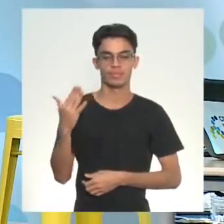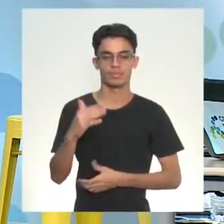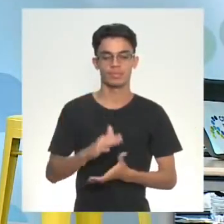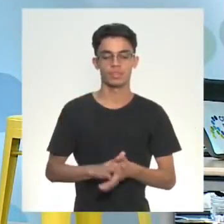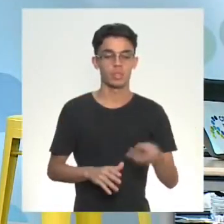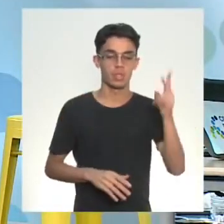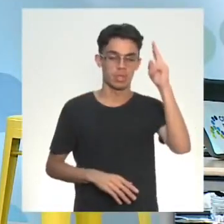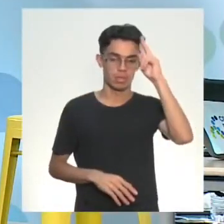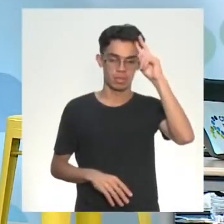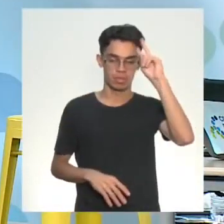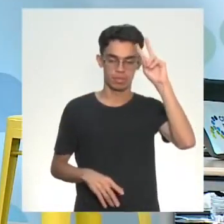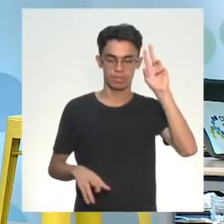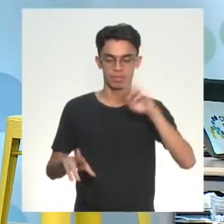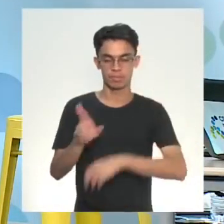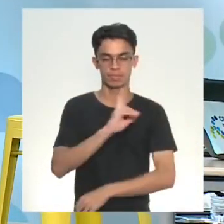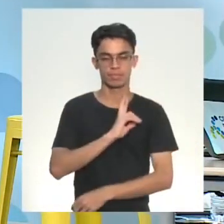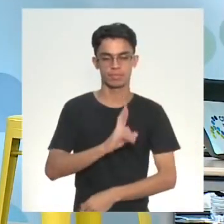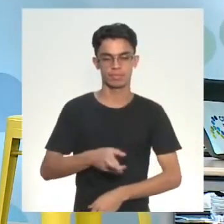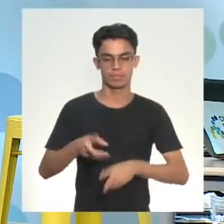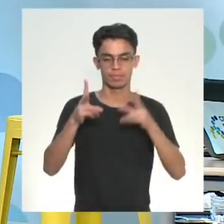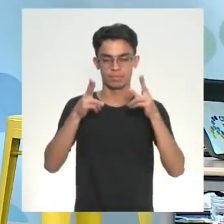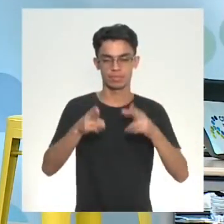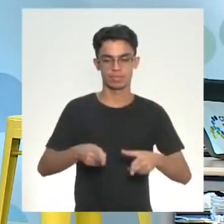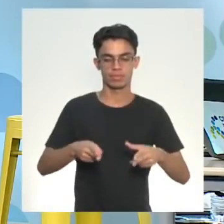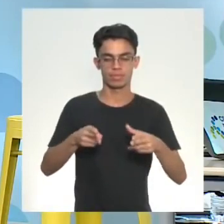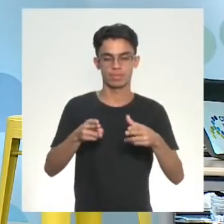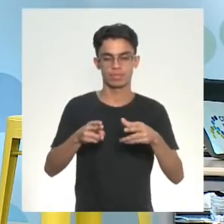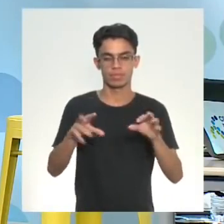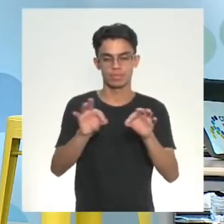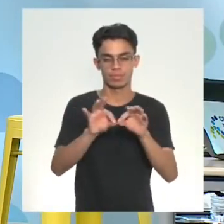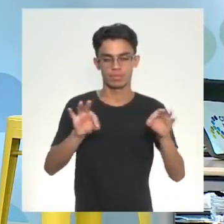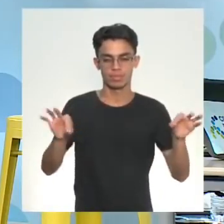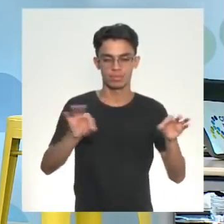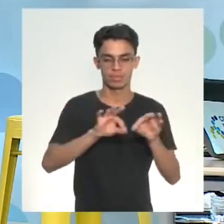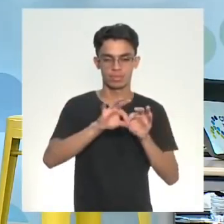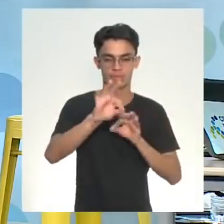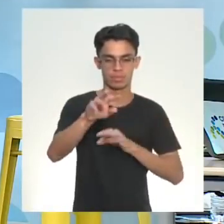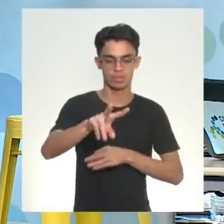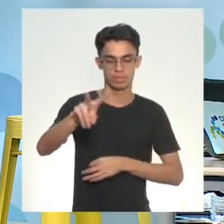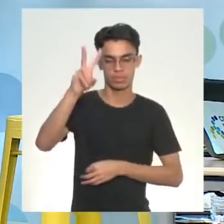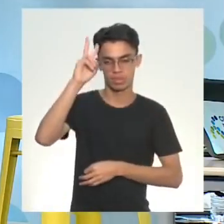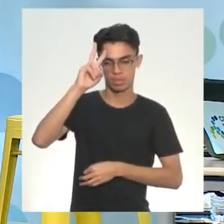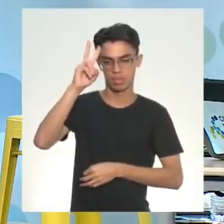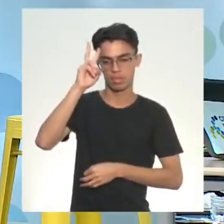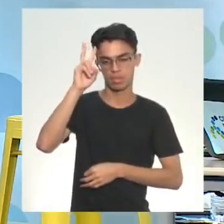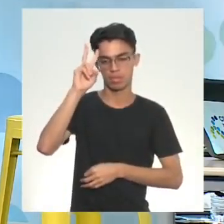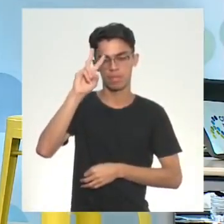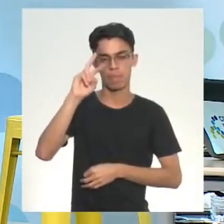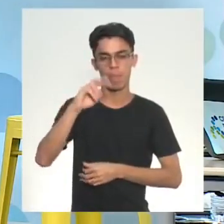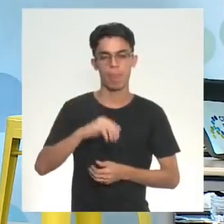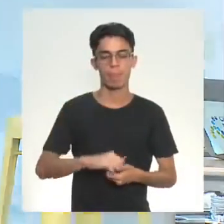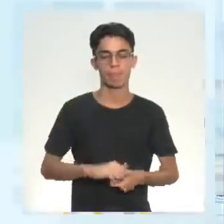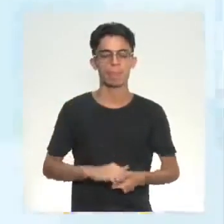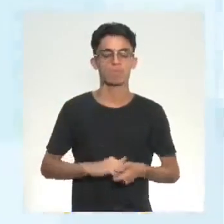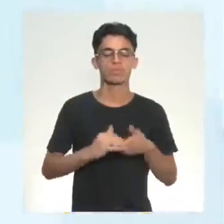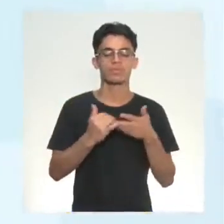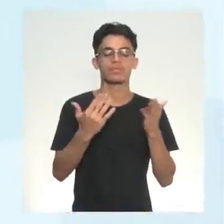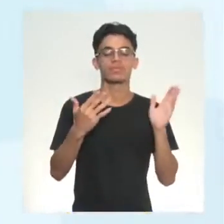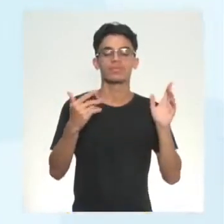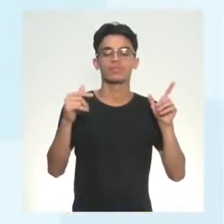Vamos lembrar dessa razão de semelhança em relação ao perímetro e à área. Você lembra? Quando duas figuras